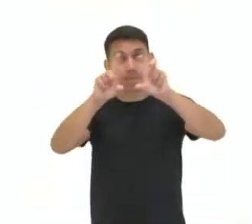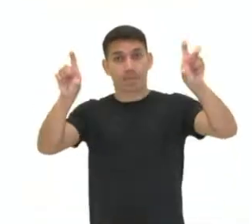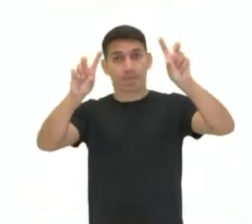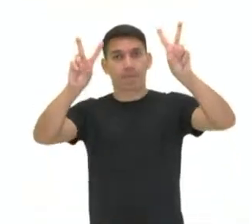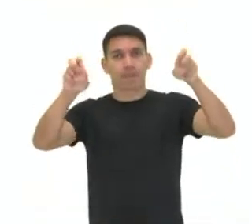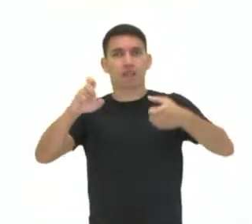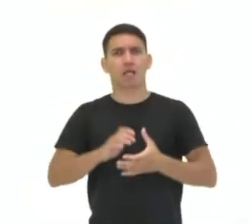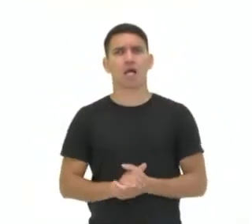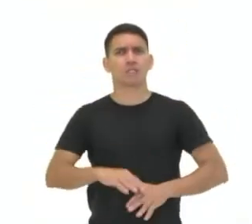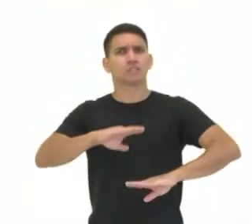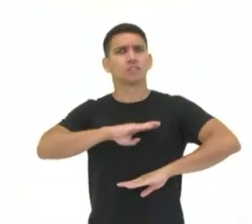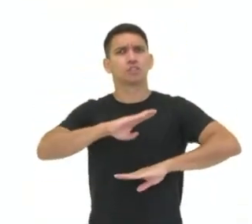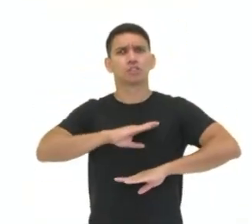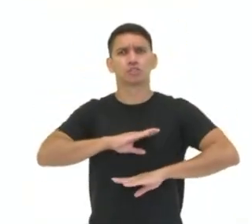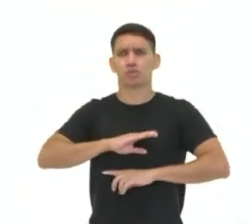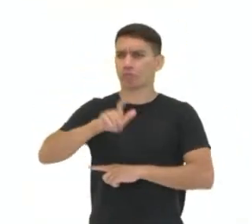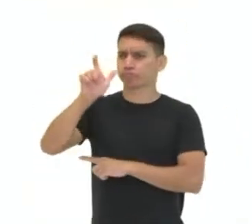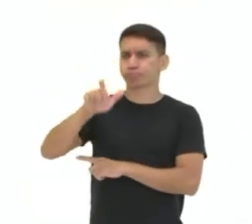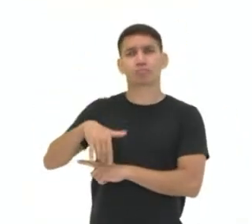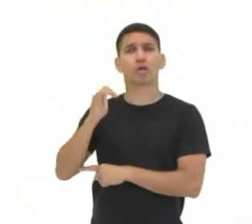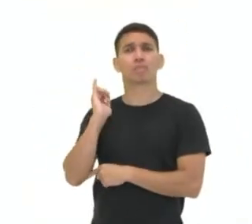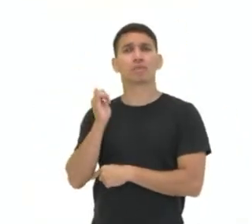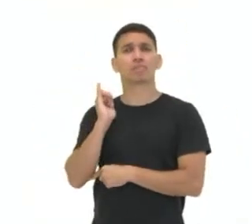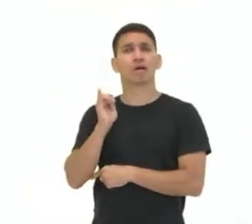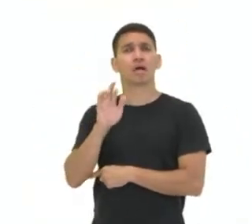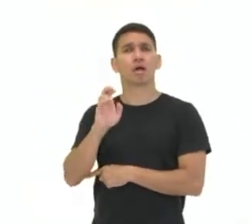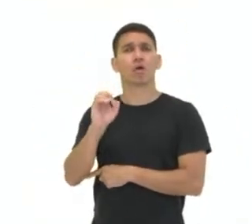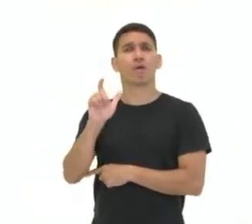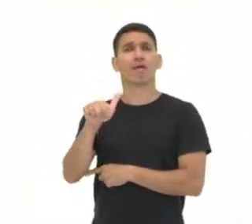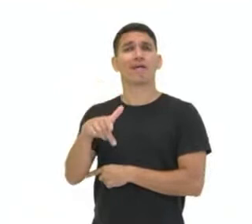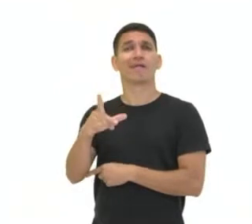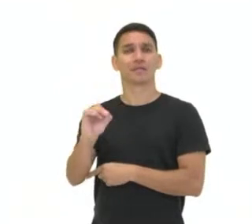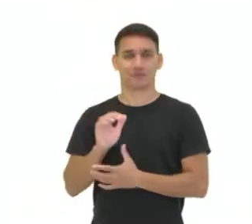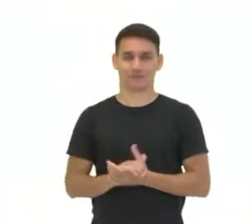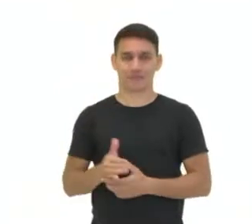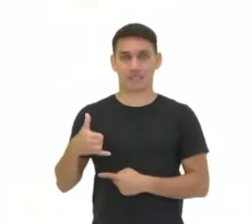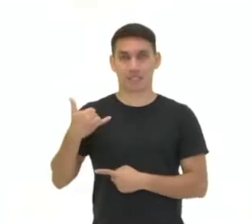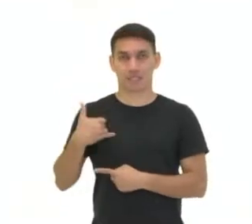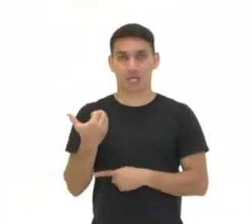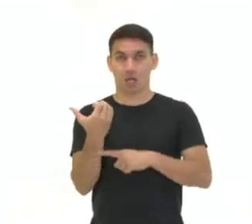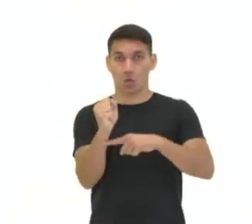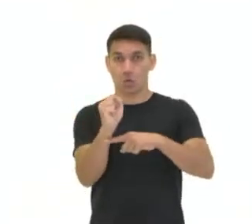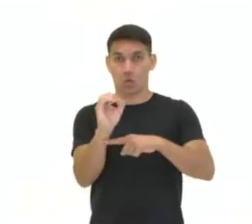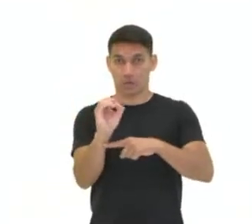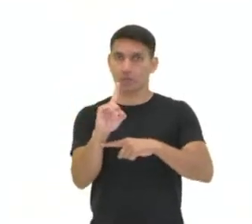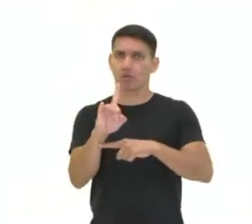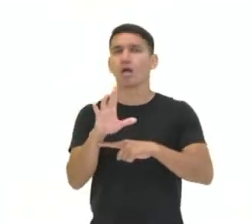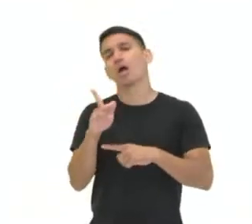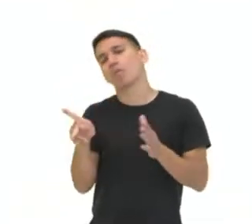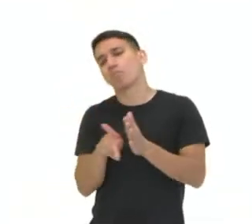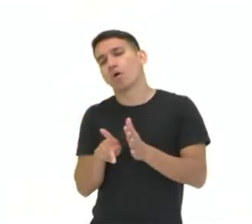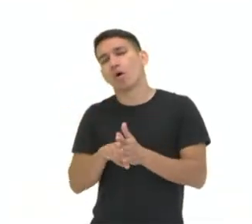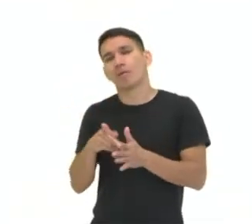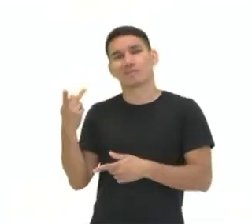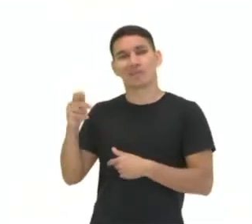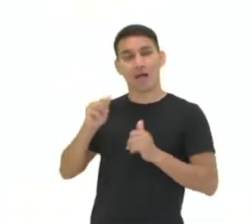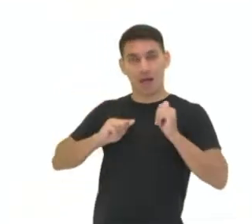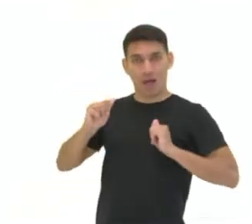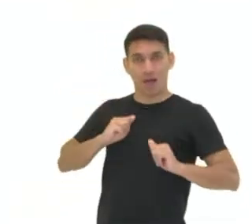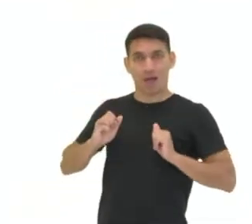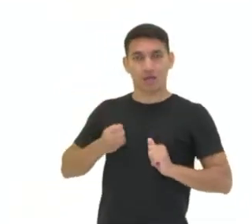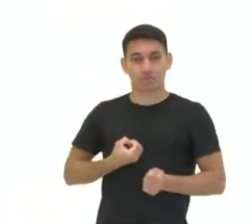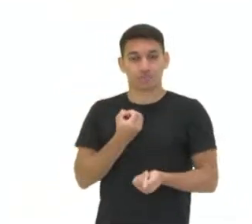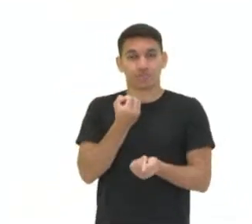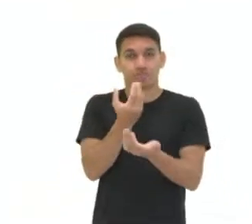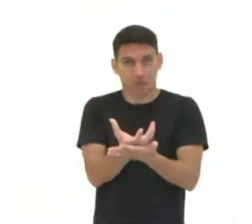Os Causos de Rolando Boldrin. Aos 80 anos, artista tem sua biografia lançada. Foi